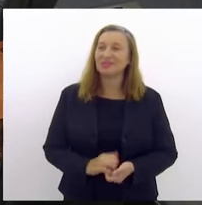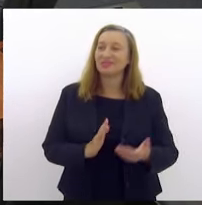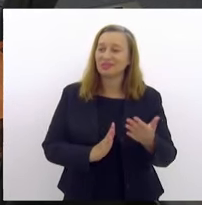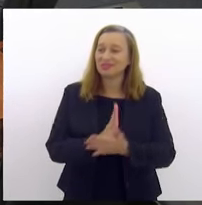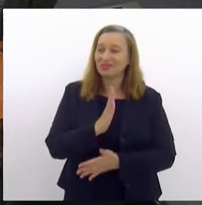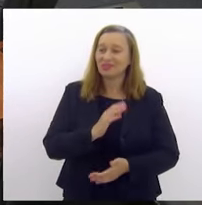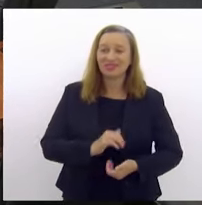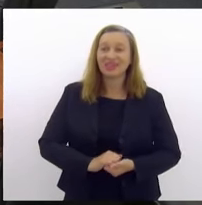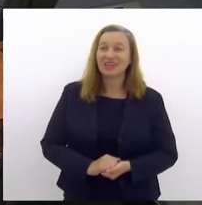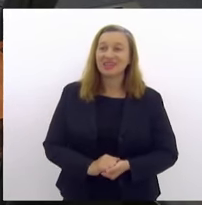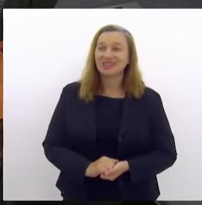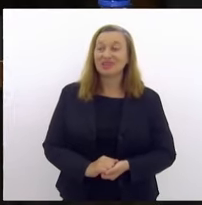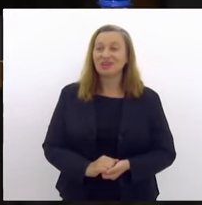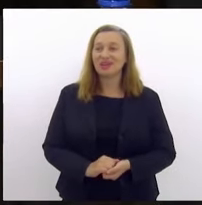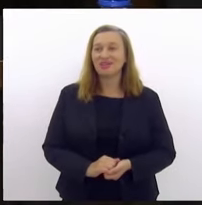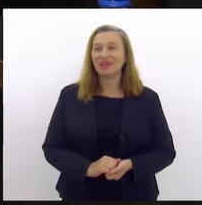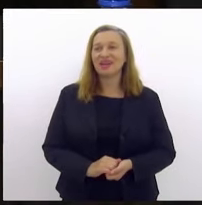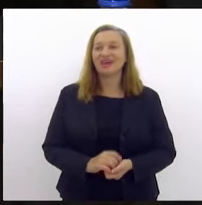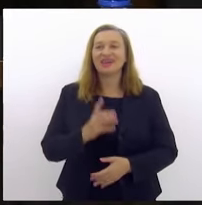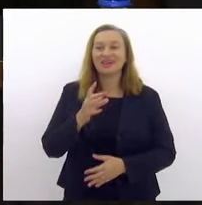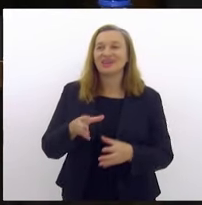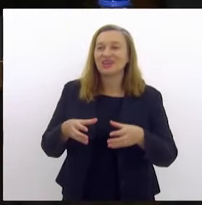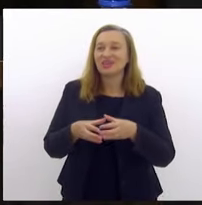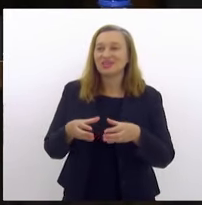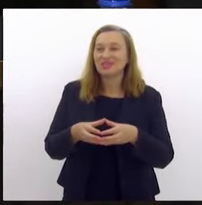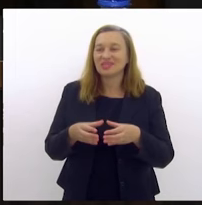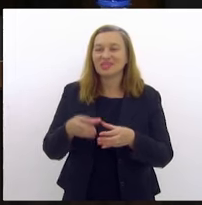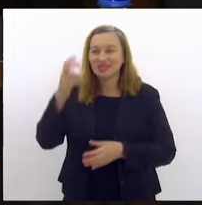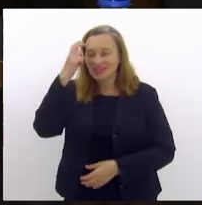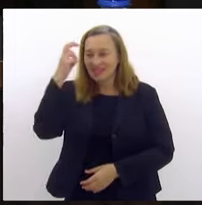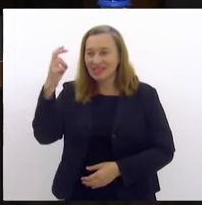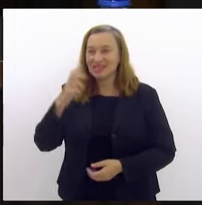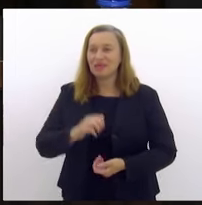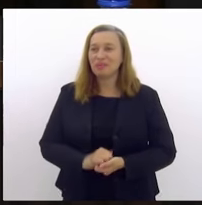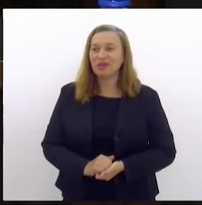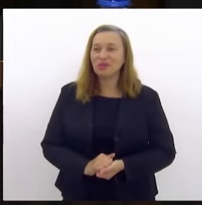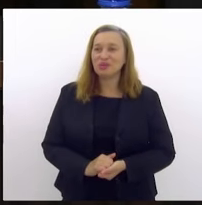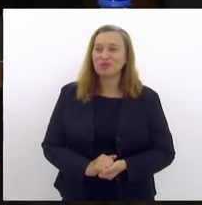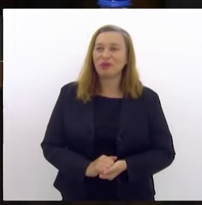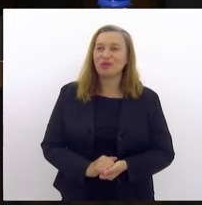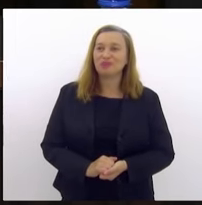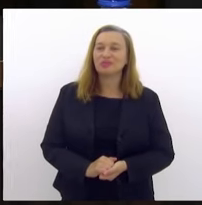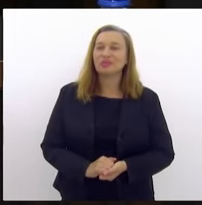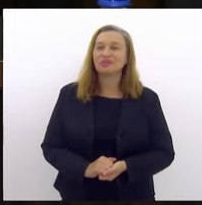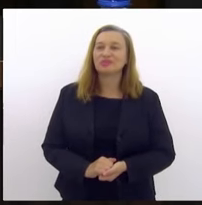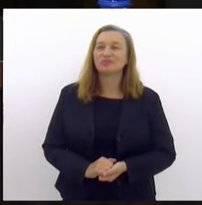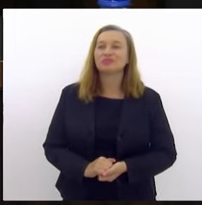Favorável. Pela Comissão de Cultura, deputada Verônica Lima.